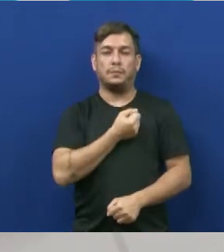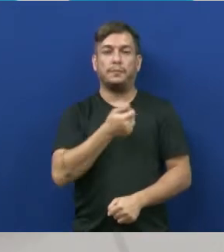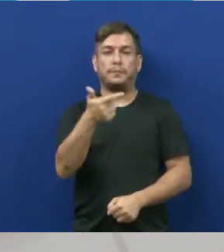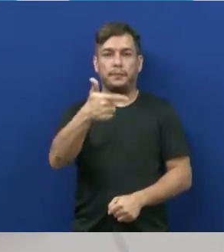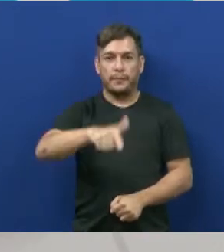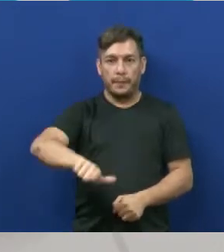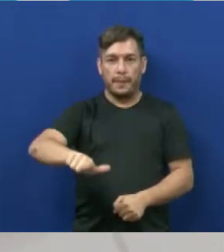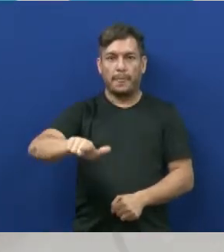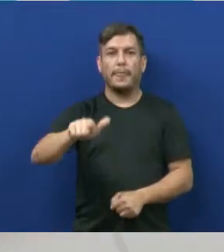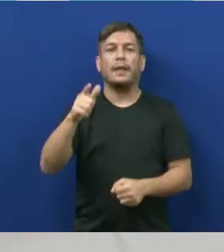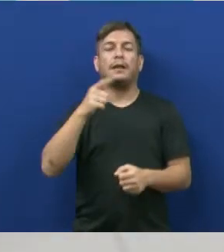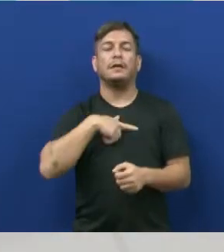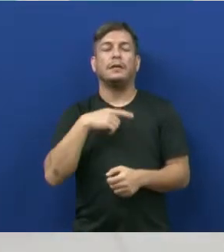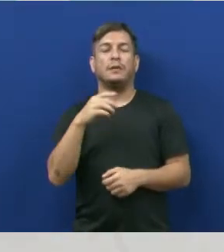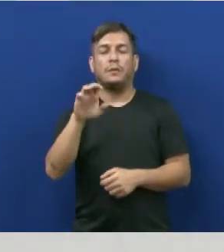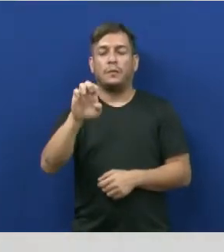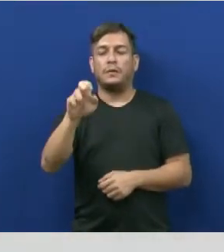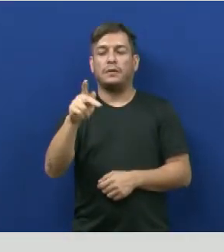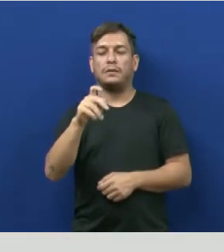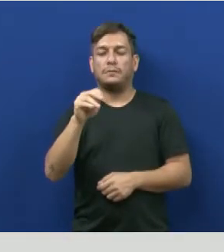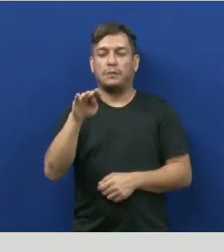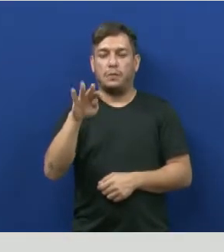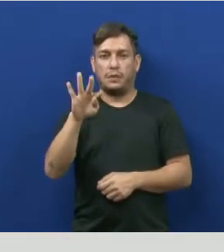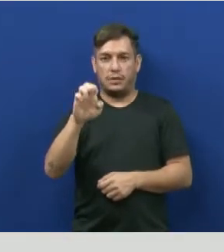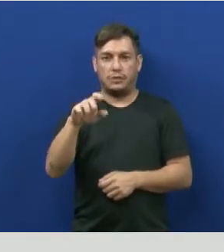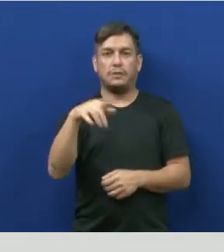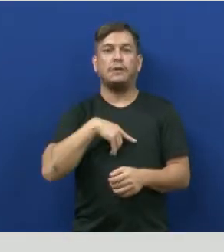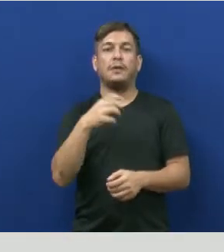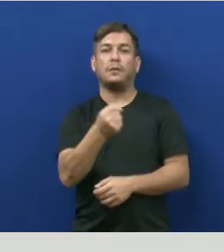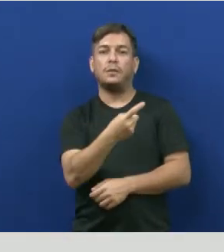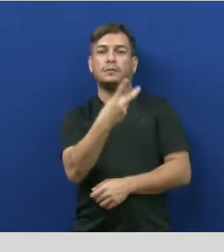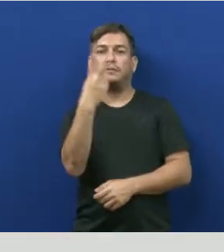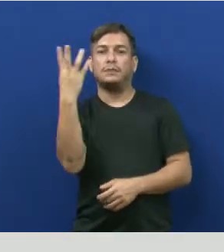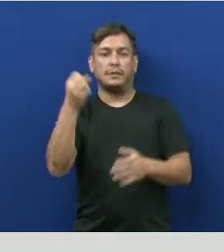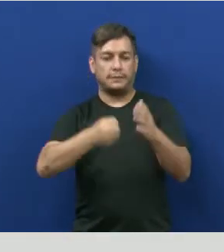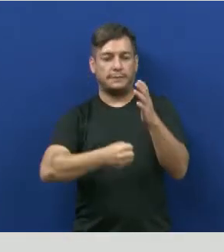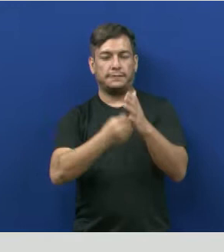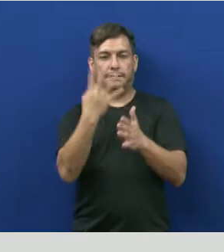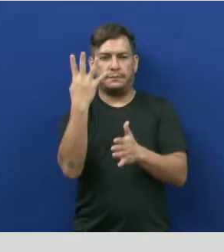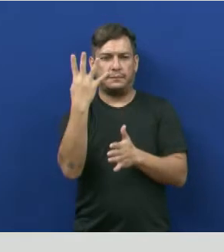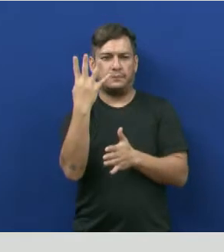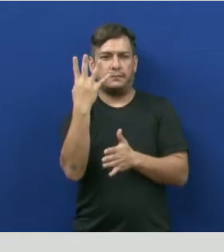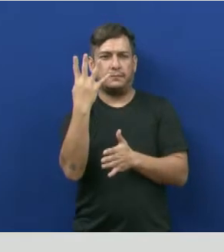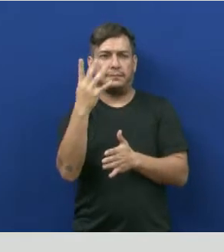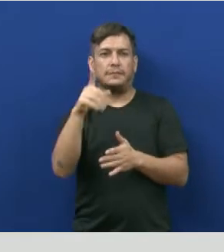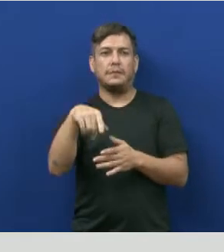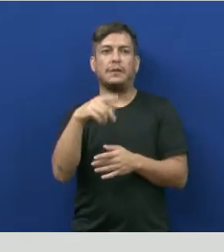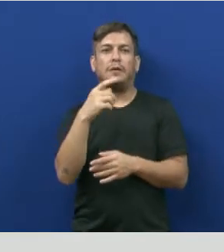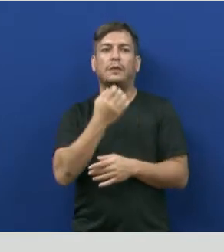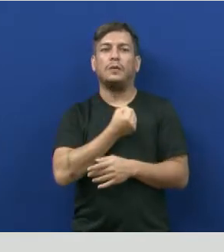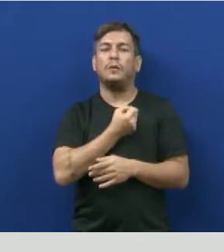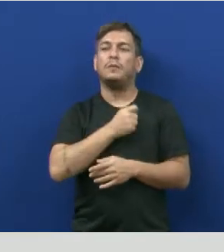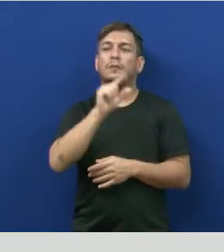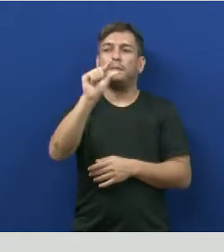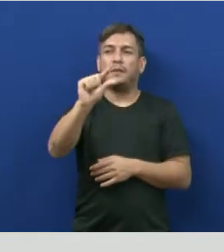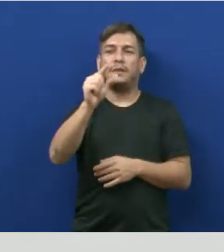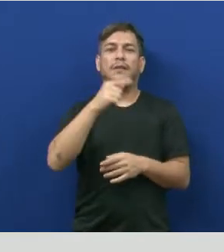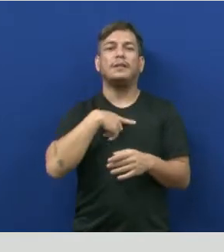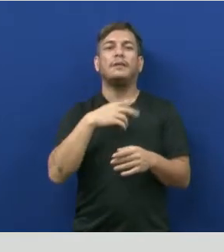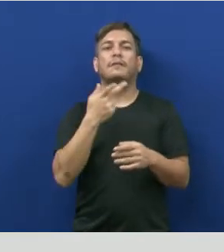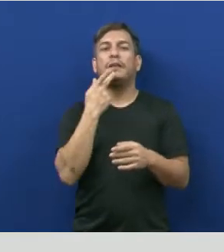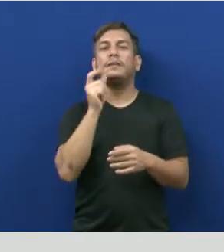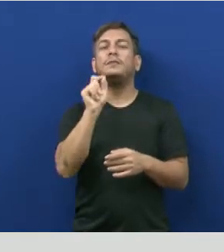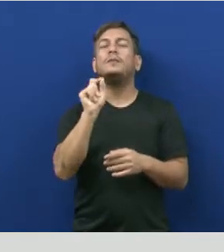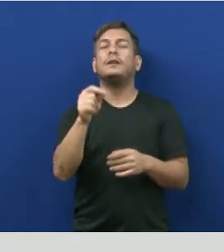e o expoente é a quantidade de vezes que ele vai se repetir. Então, nesse caso aí, desse exemplo que está aparecendo, eu estou dizendo o que para